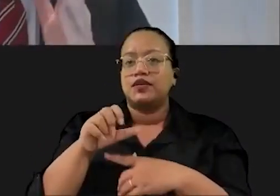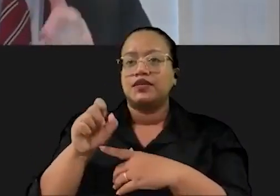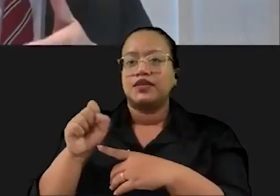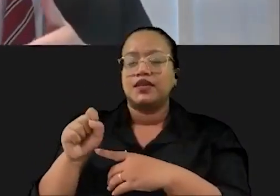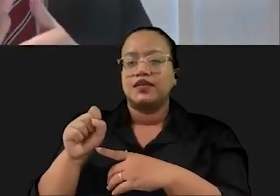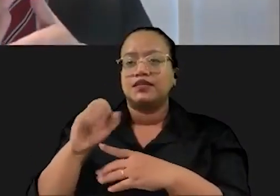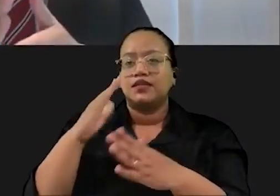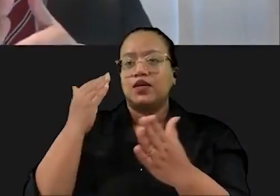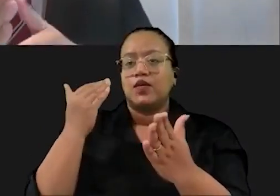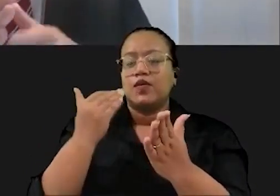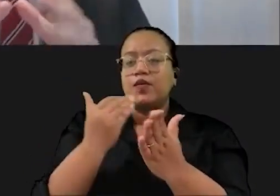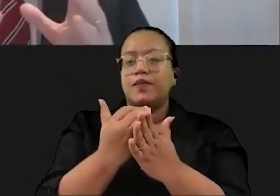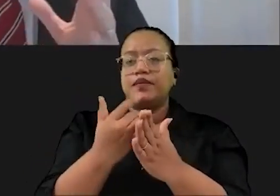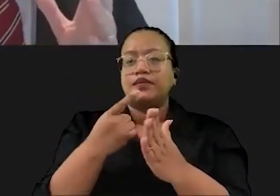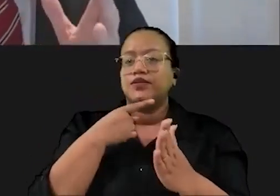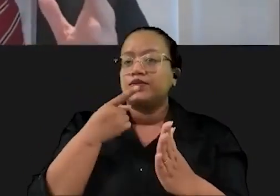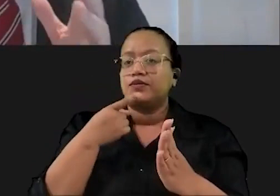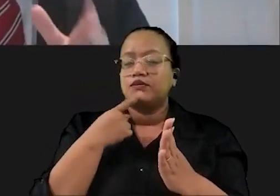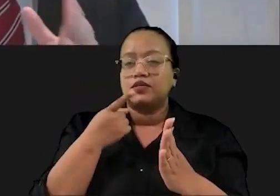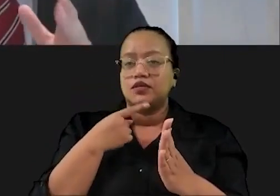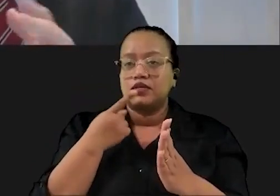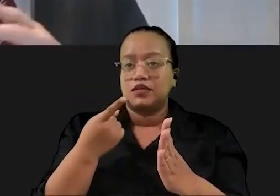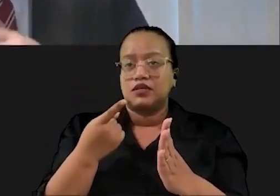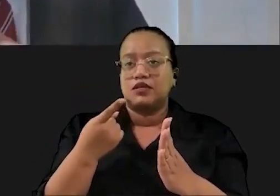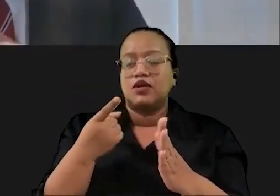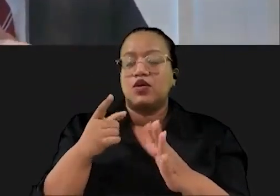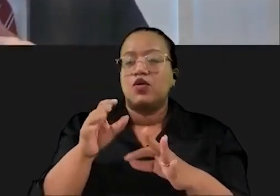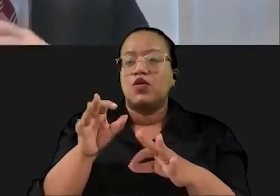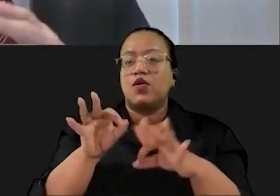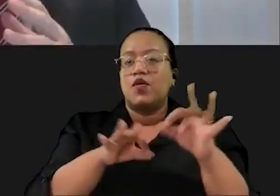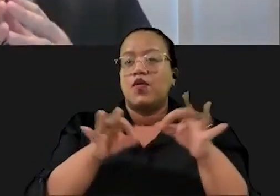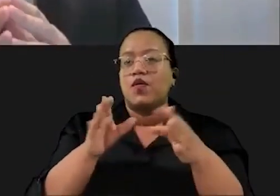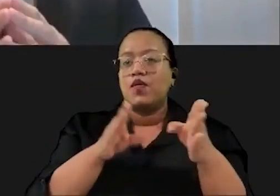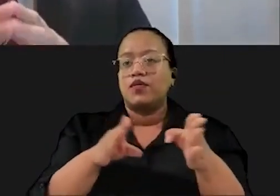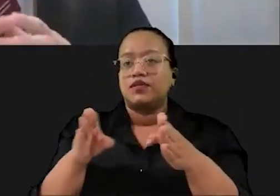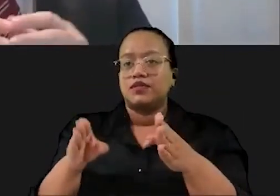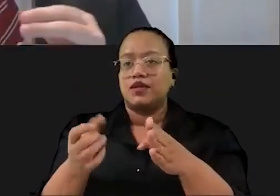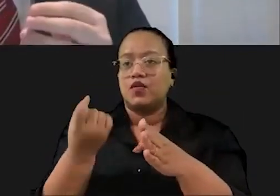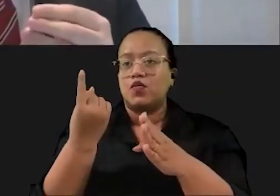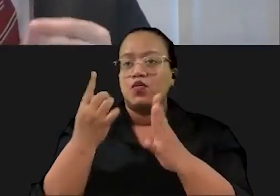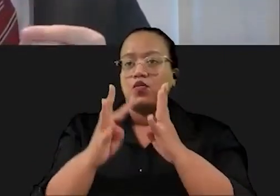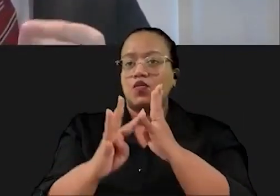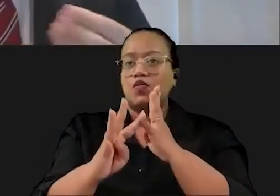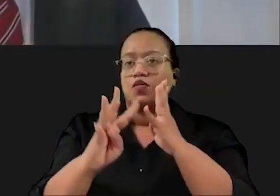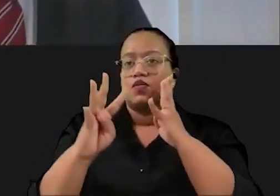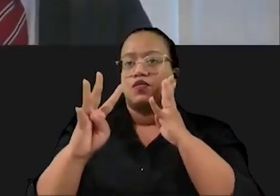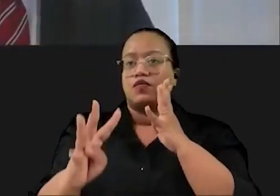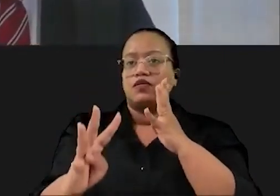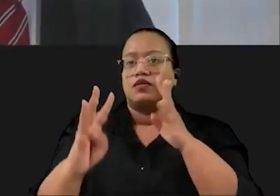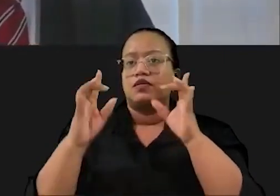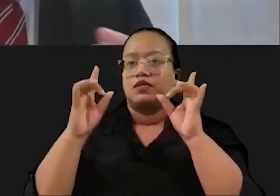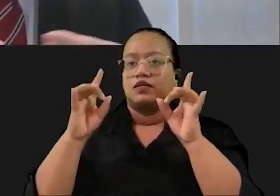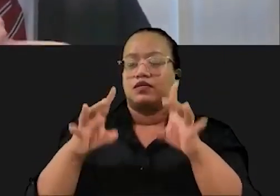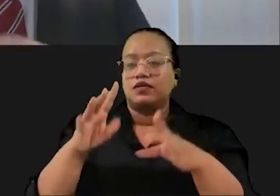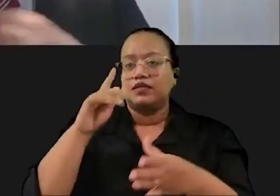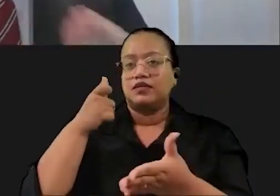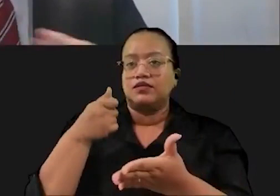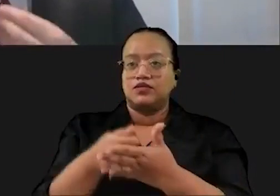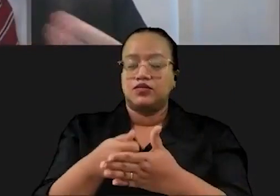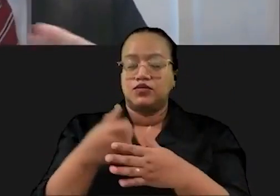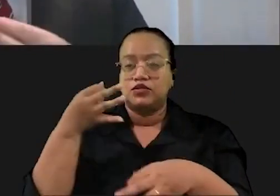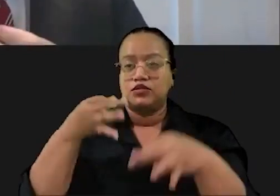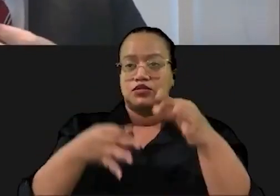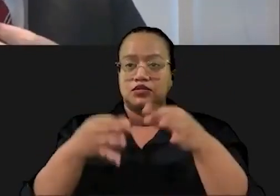organizar uma fila única de cumprimento de decisões judiciais, porque, a despeito de tratar do mesmo assunto, cada